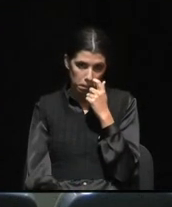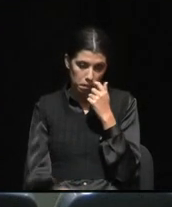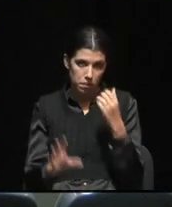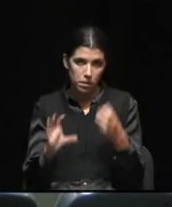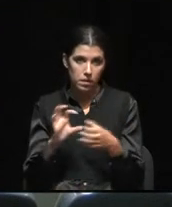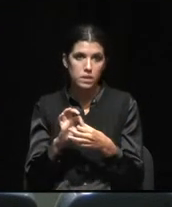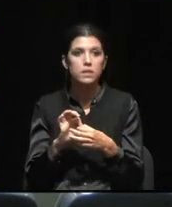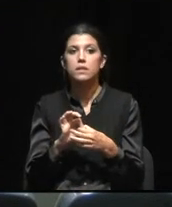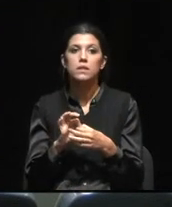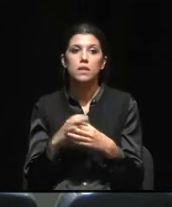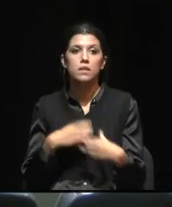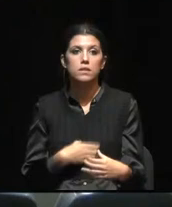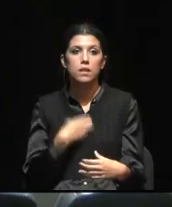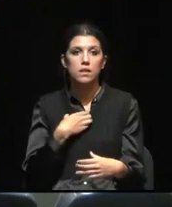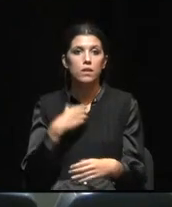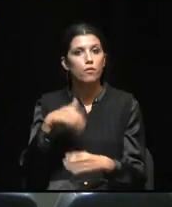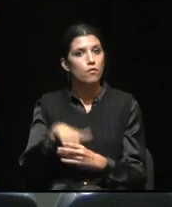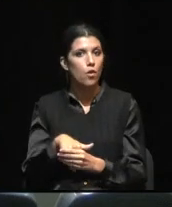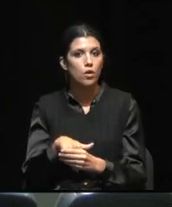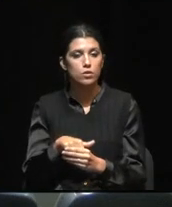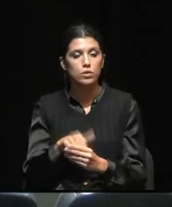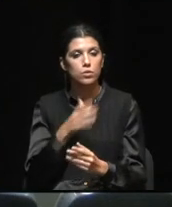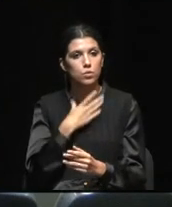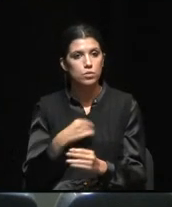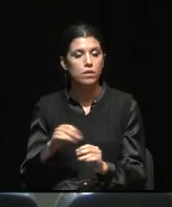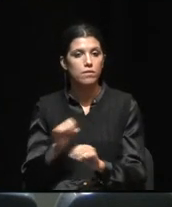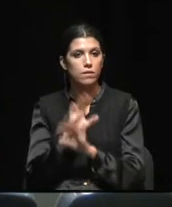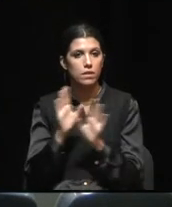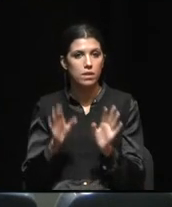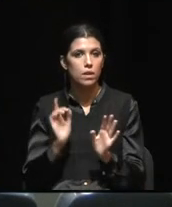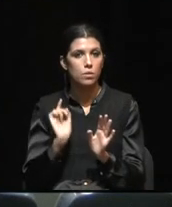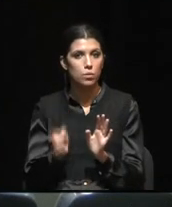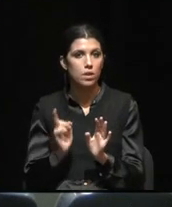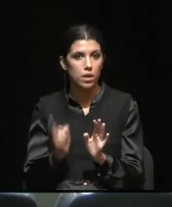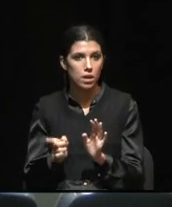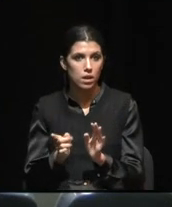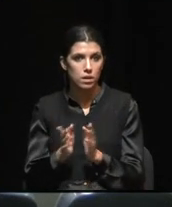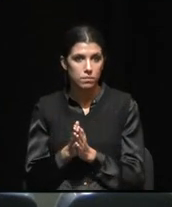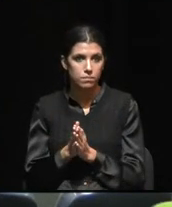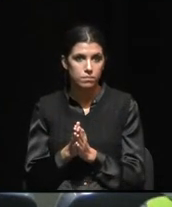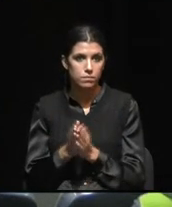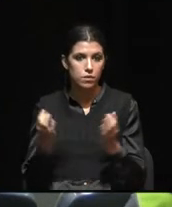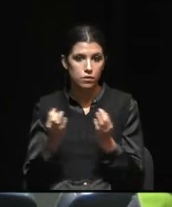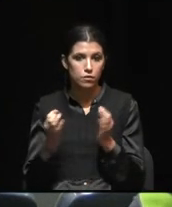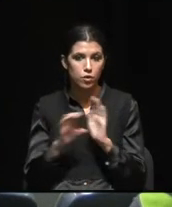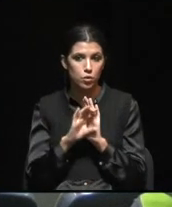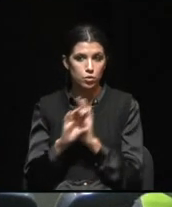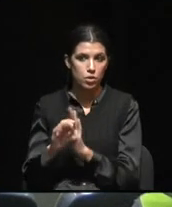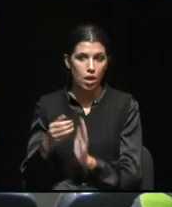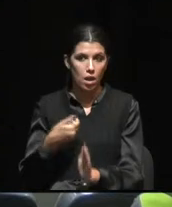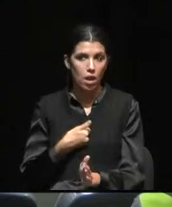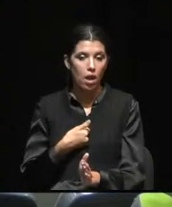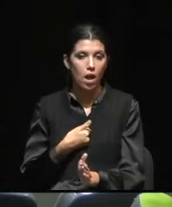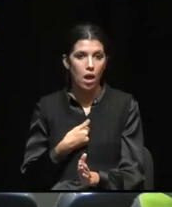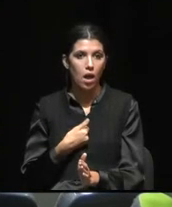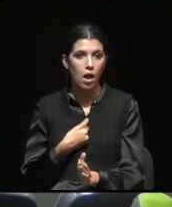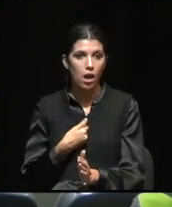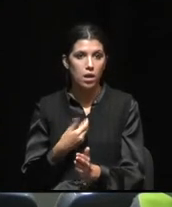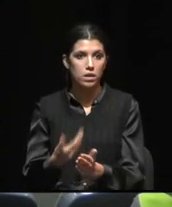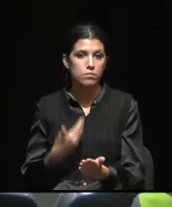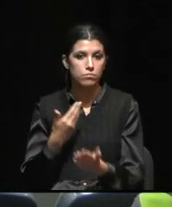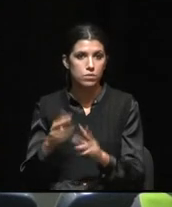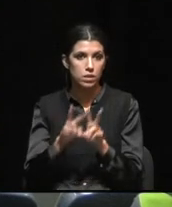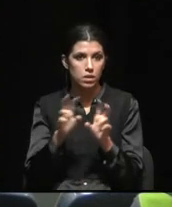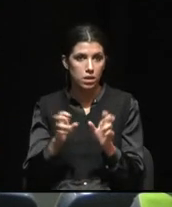relativamente ao nosso sentido de voto eu gostava que ficasse Claro o seguinte foi o chega que trouxe